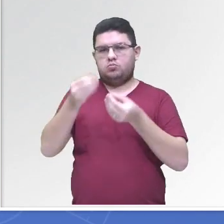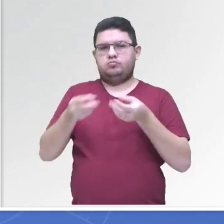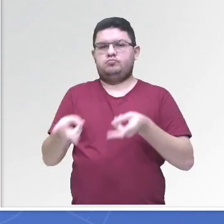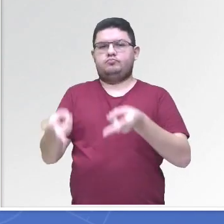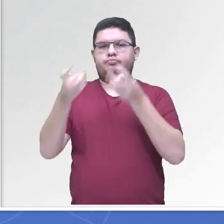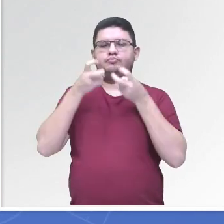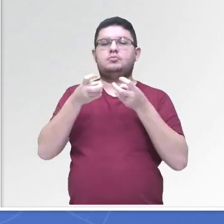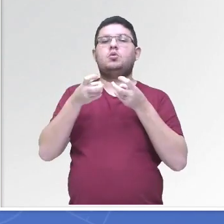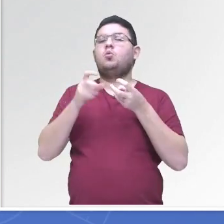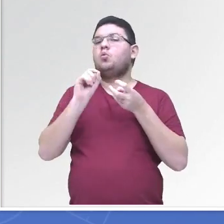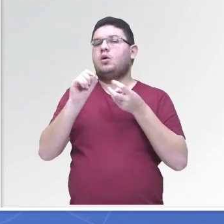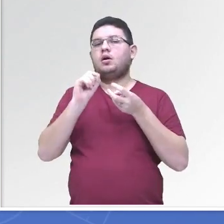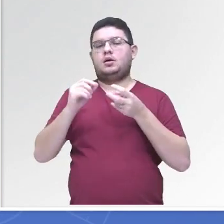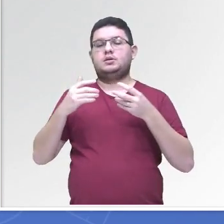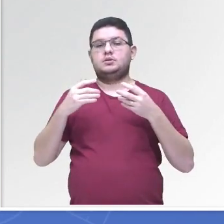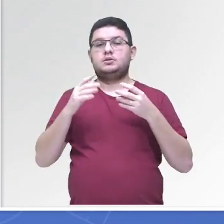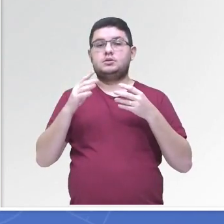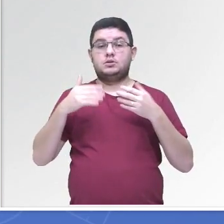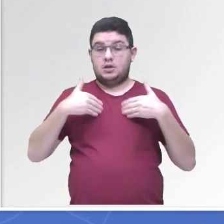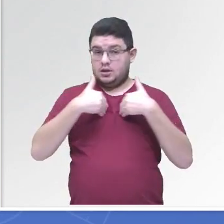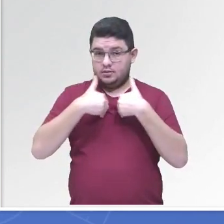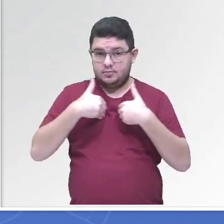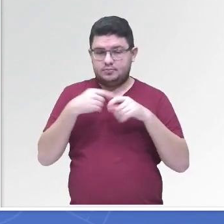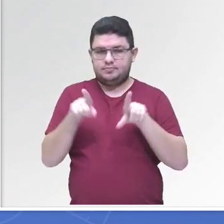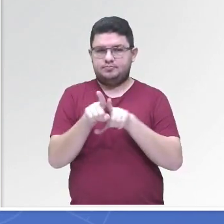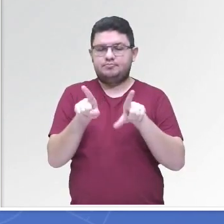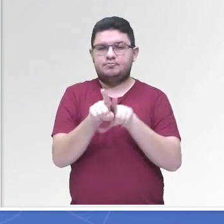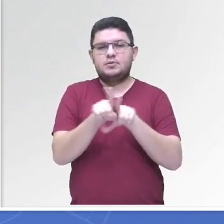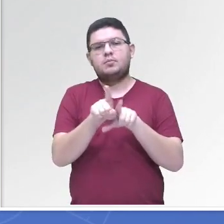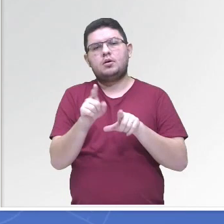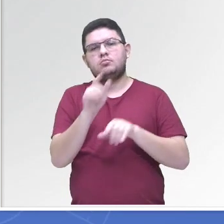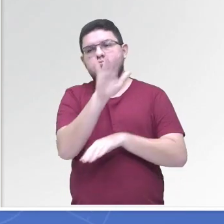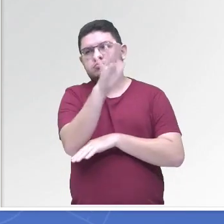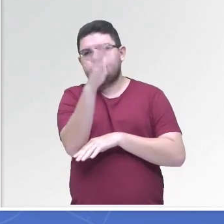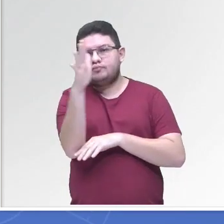animais e vegetais. Em